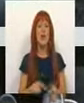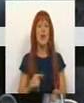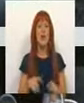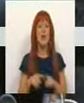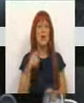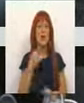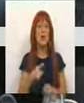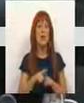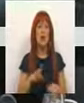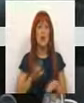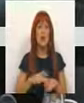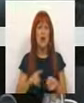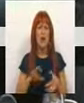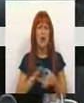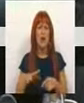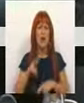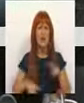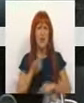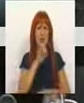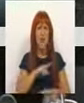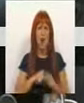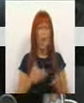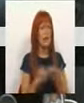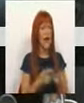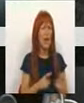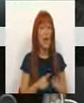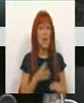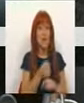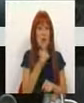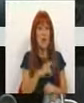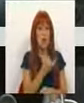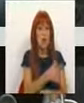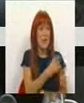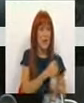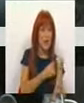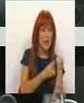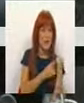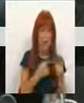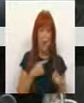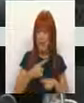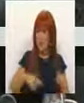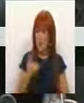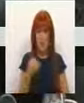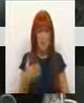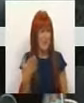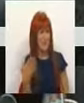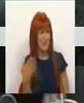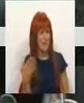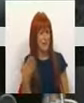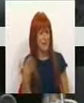aguardar indicações sobre as doações financeiras para poderem decidir a atribuição das candidaturas submetidas em 2016. Estamos a meio do ano